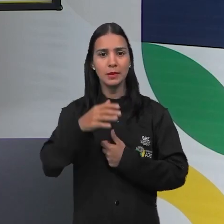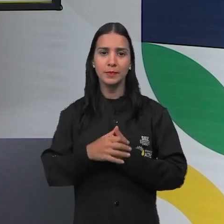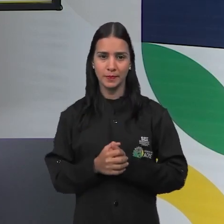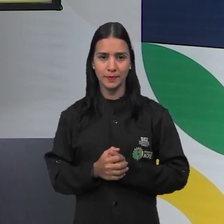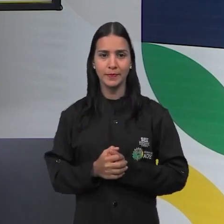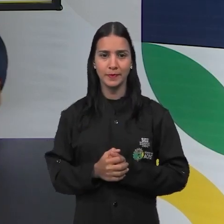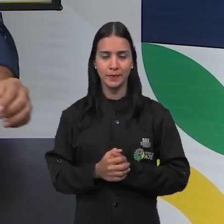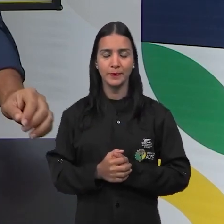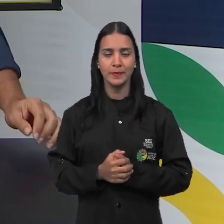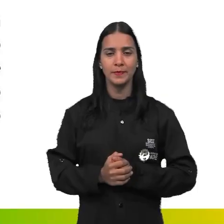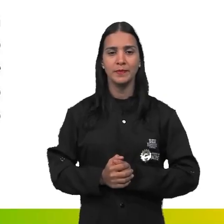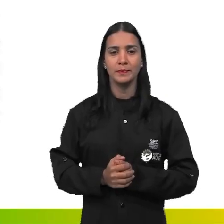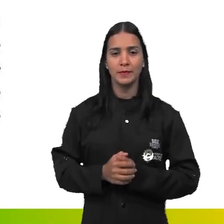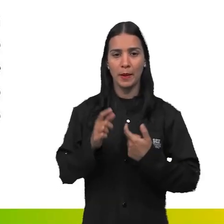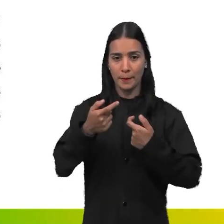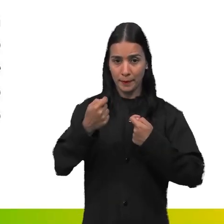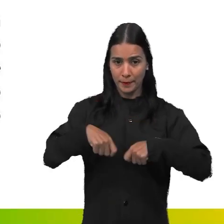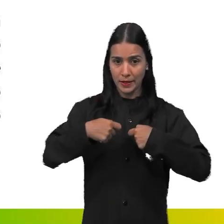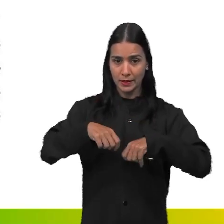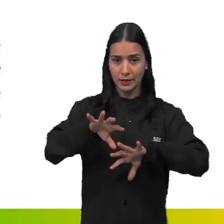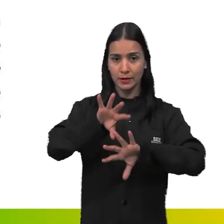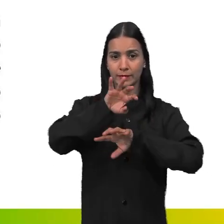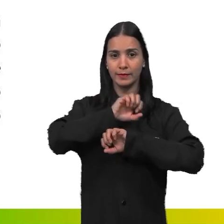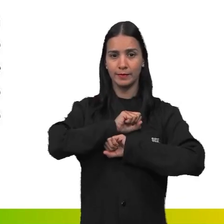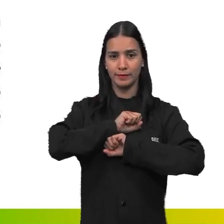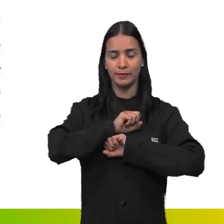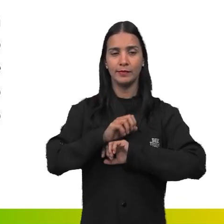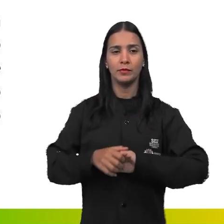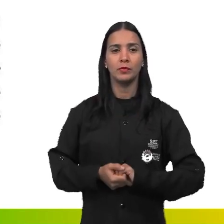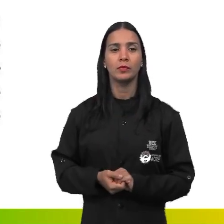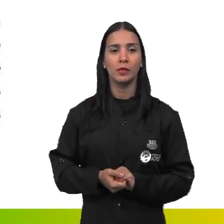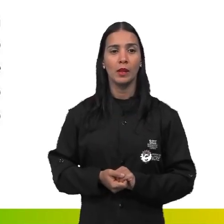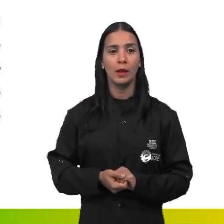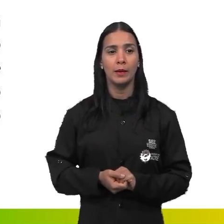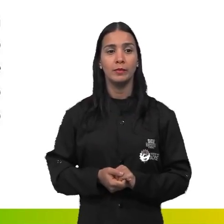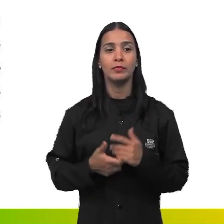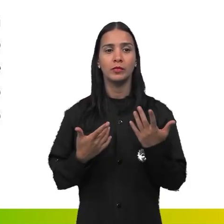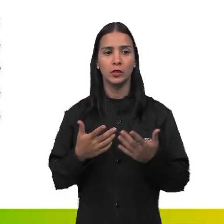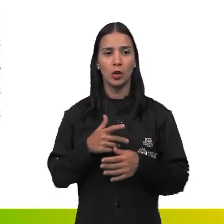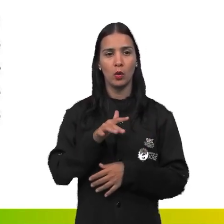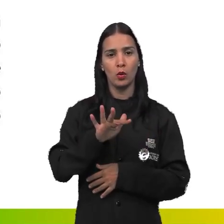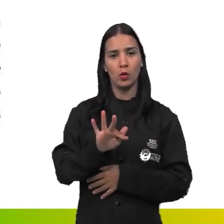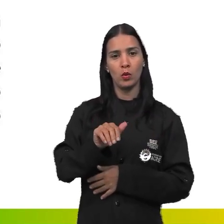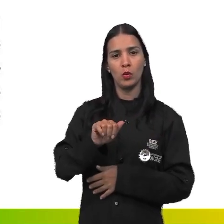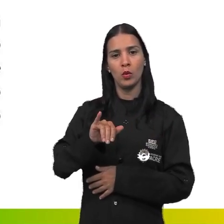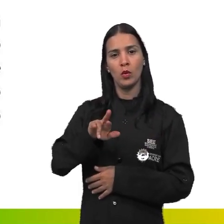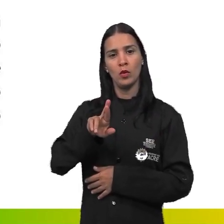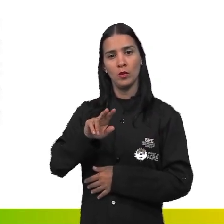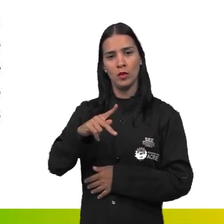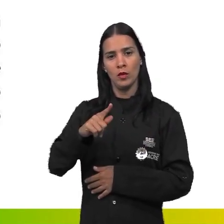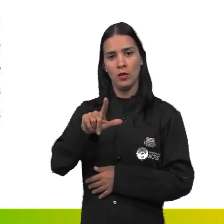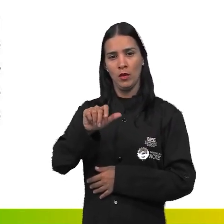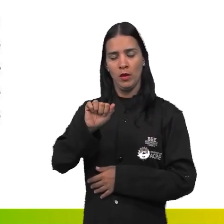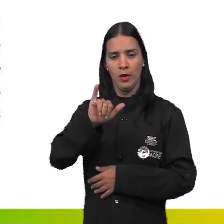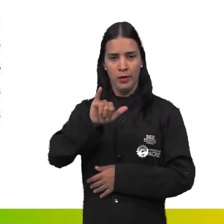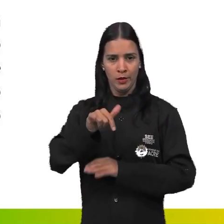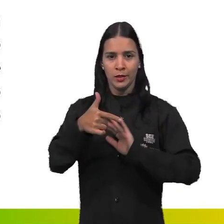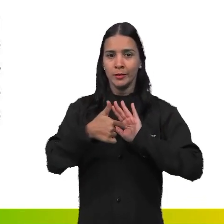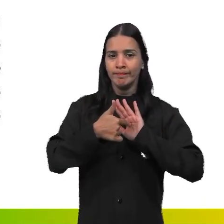a adotar, ok? Já o fair play é o jogo limpo e representa a atitude